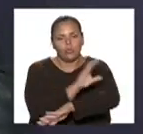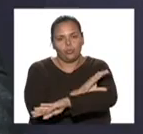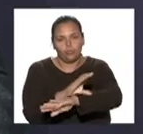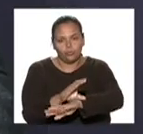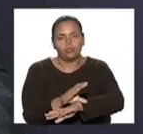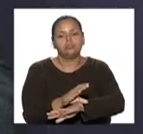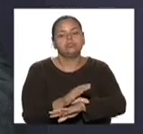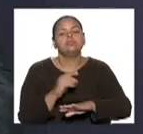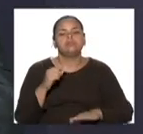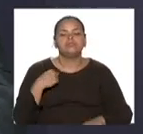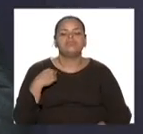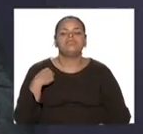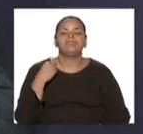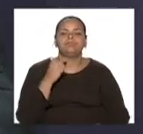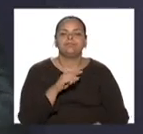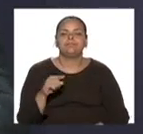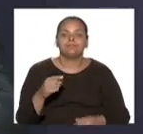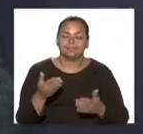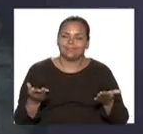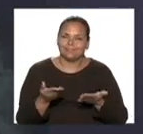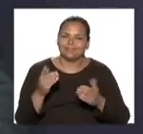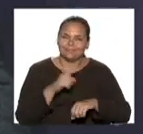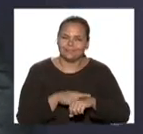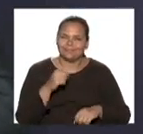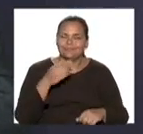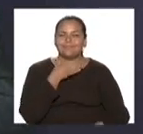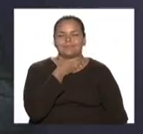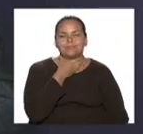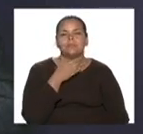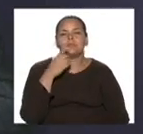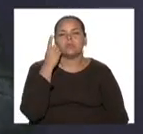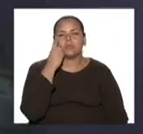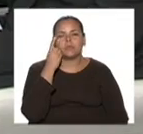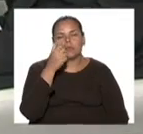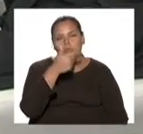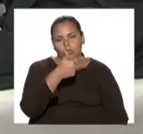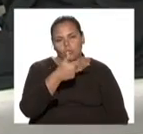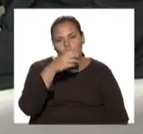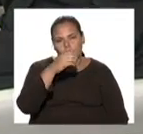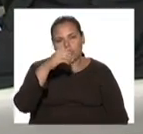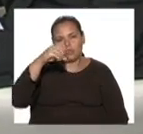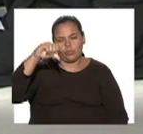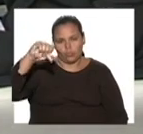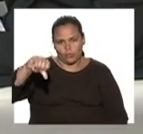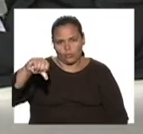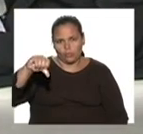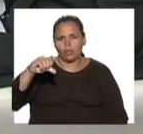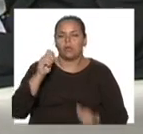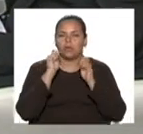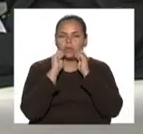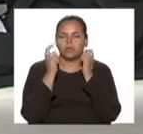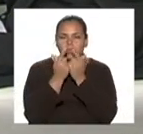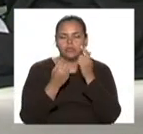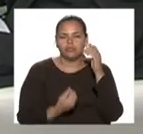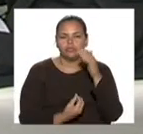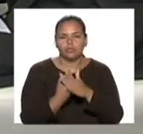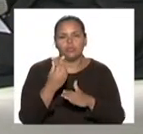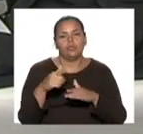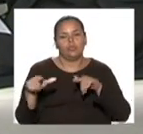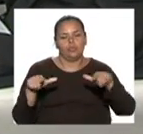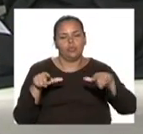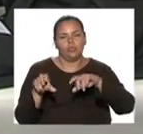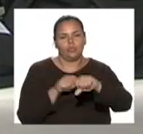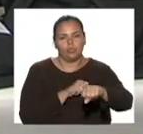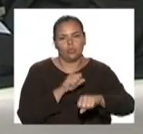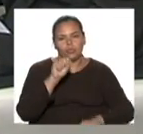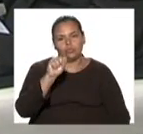estejam preservados e sendo bem empregados, ainda mais nesse momento de crise. Deputado, em 2009, a Alerj criou o